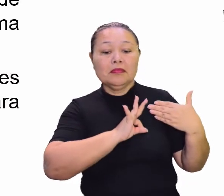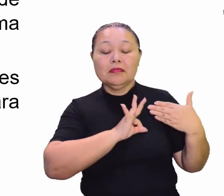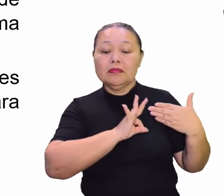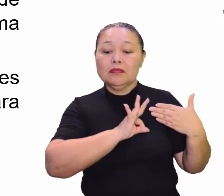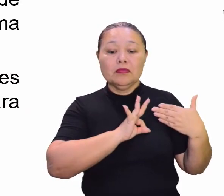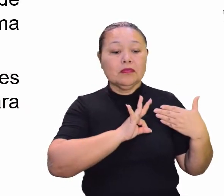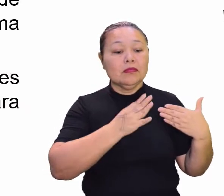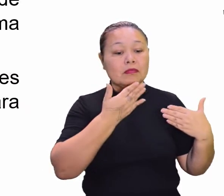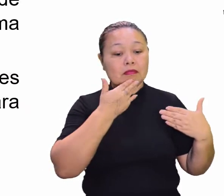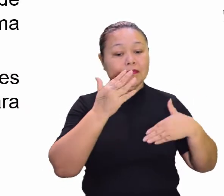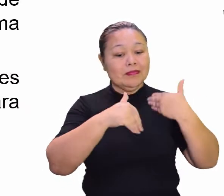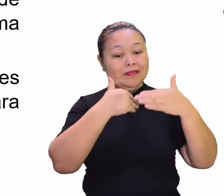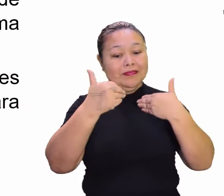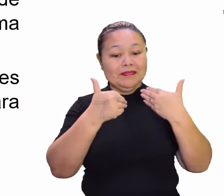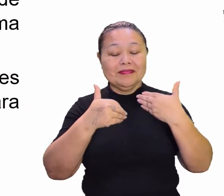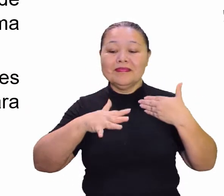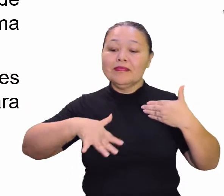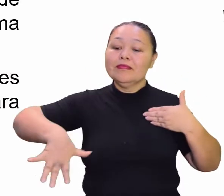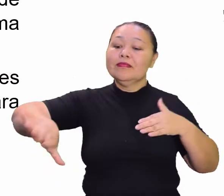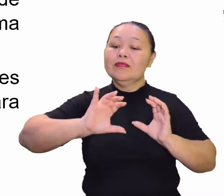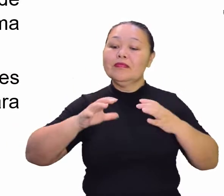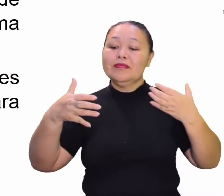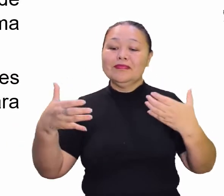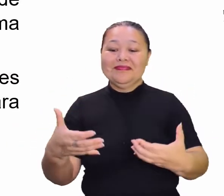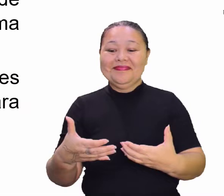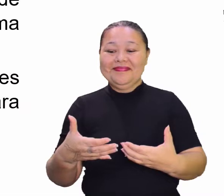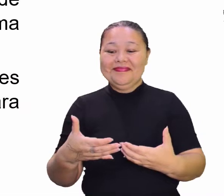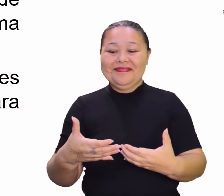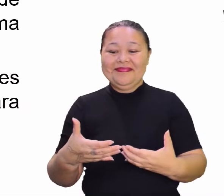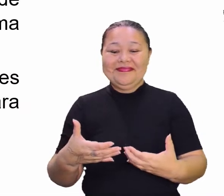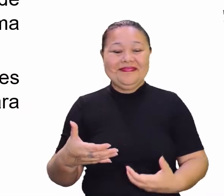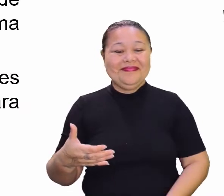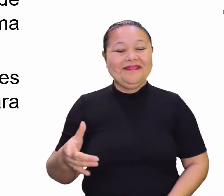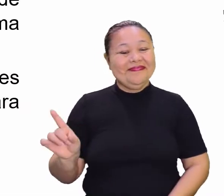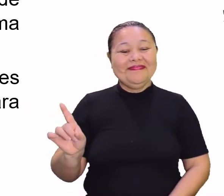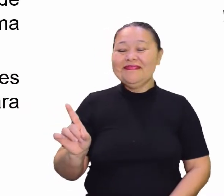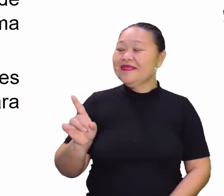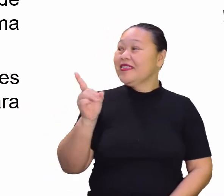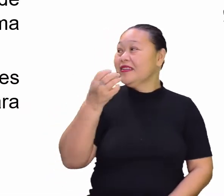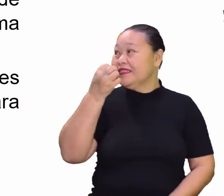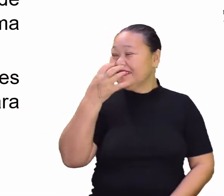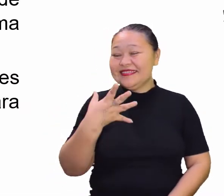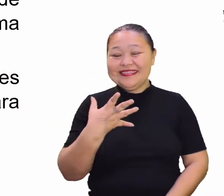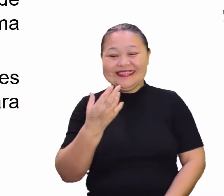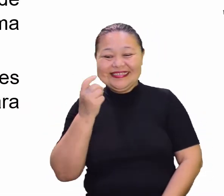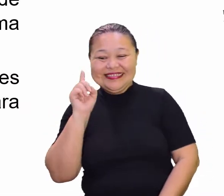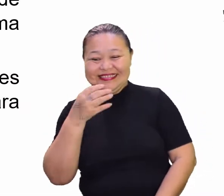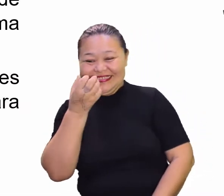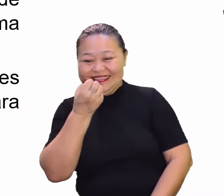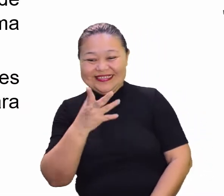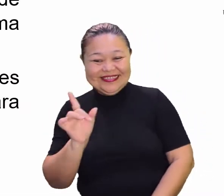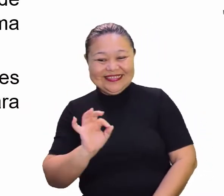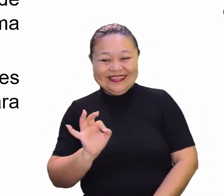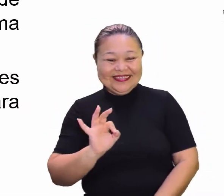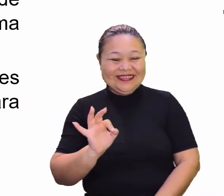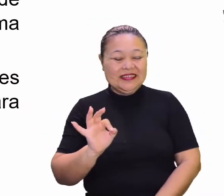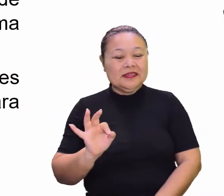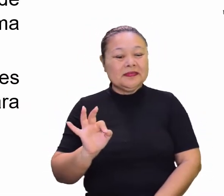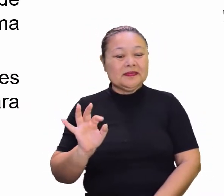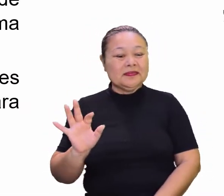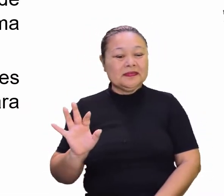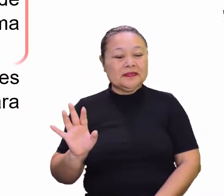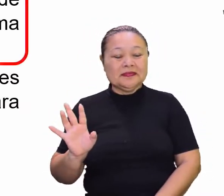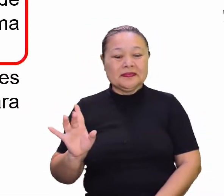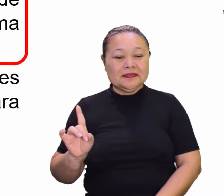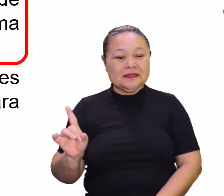para melhor desenvolvimento da coletividade, Rogério. Eles são muito bonzinhos, Rogério. Nada disso.